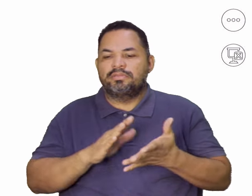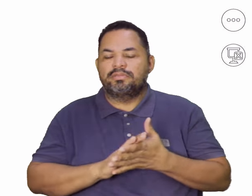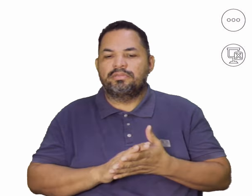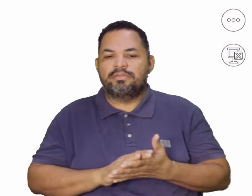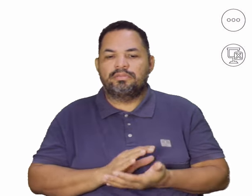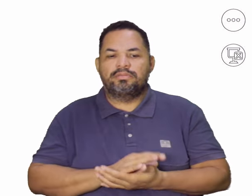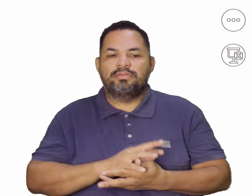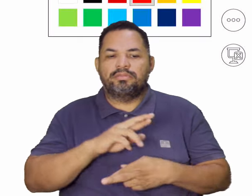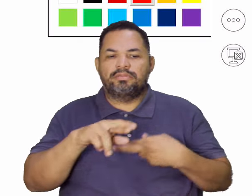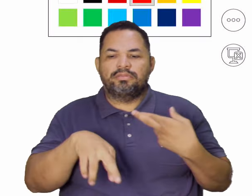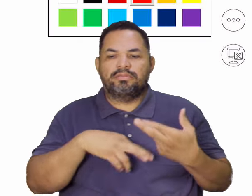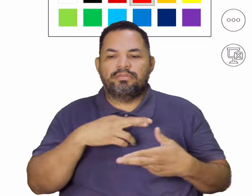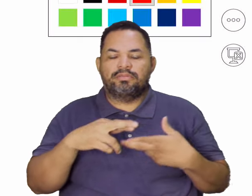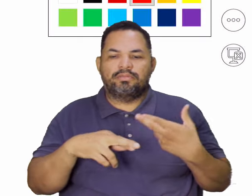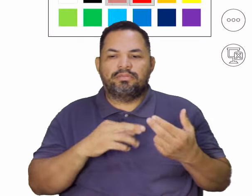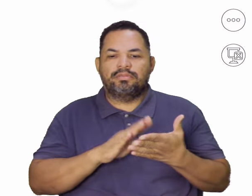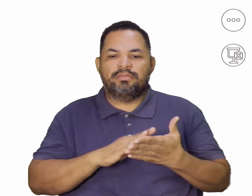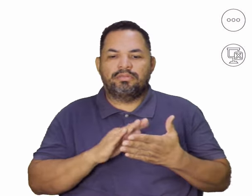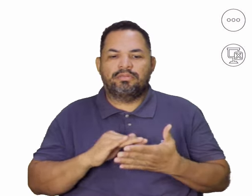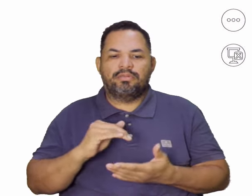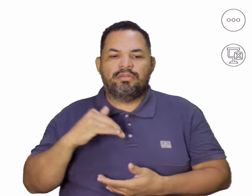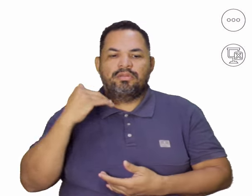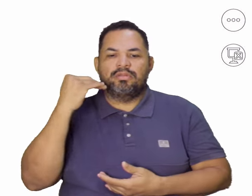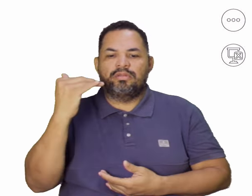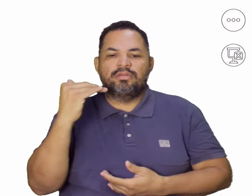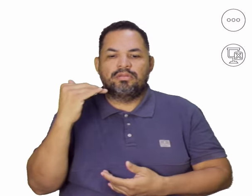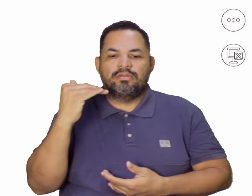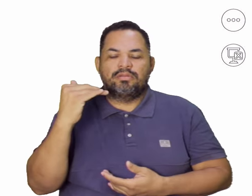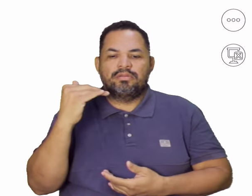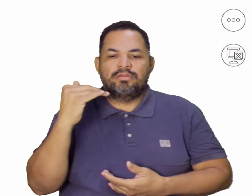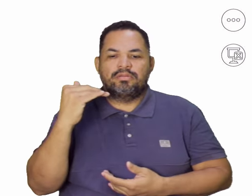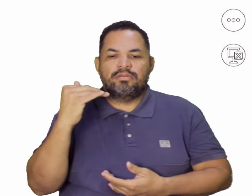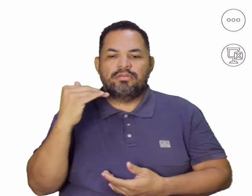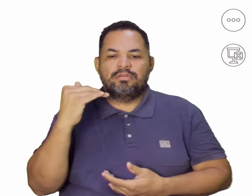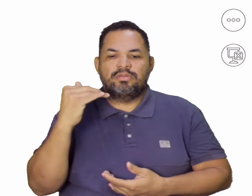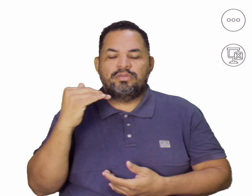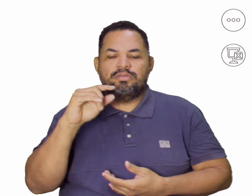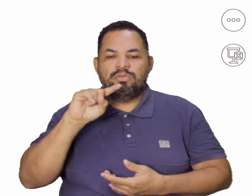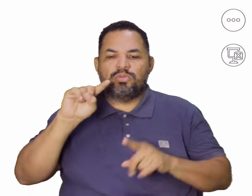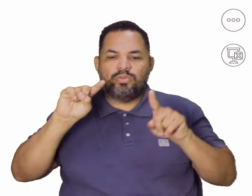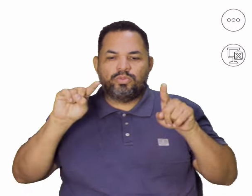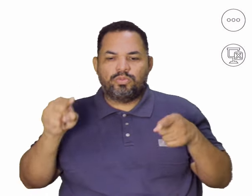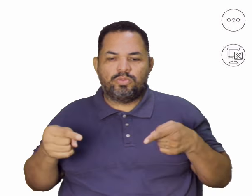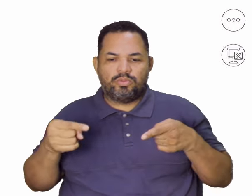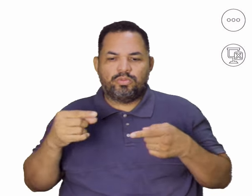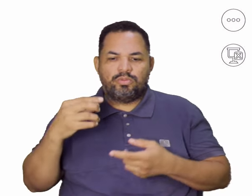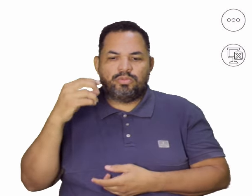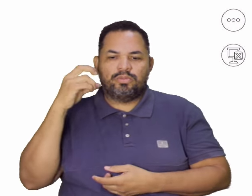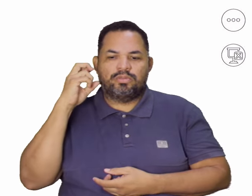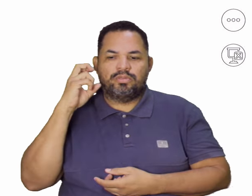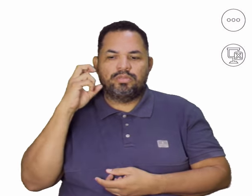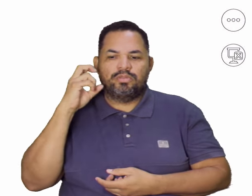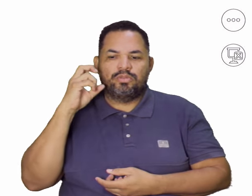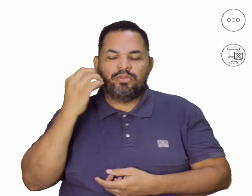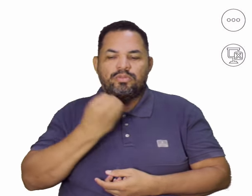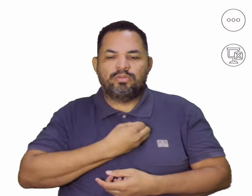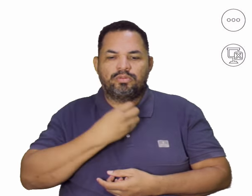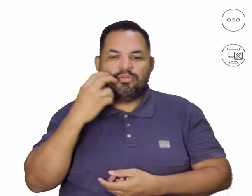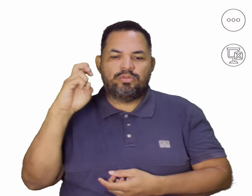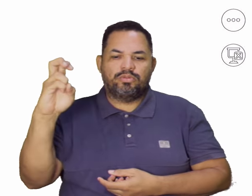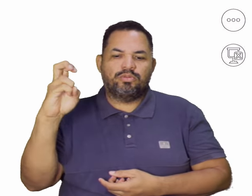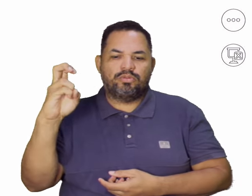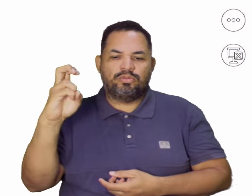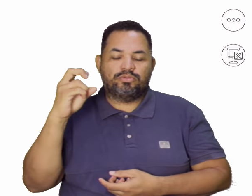dos reagentes elevados aos respectivos coincidentes tequi omé veja o